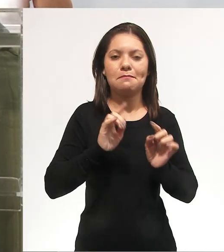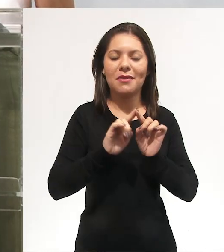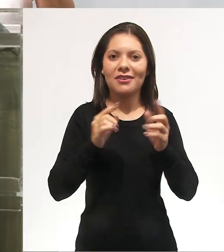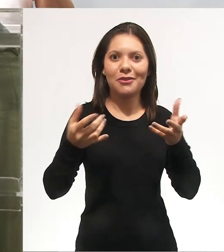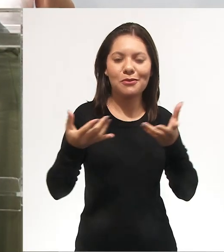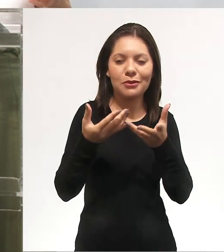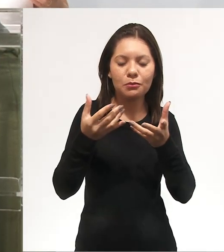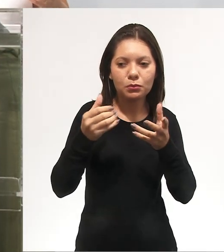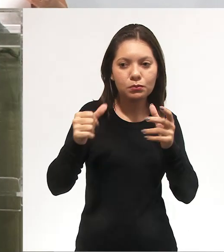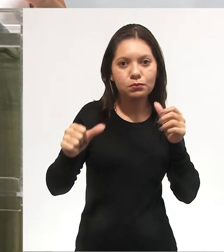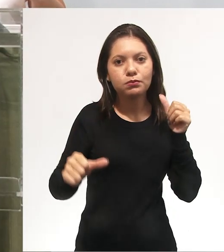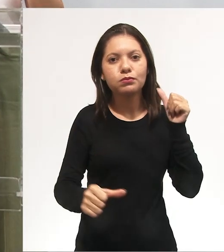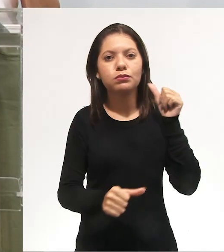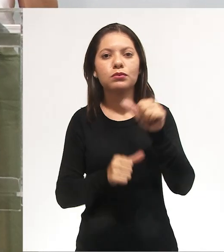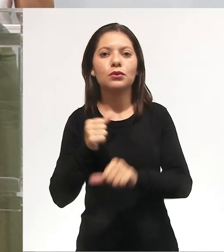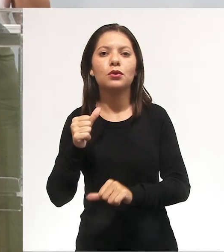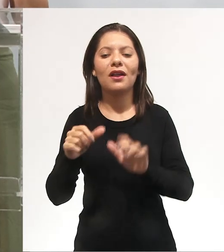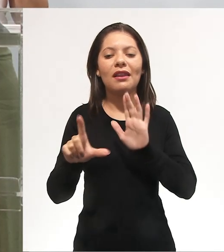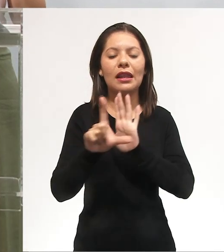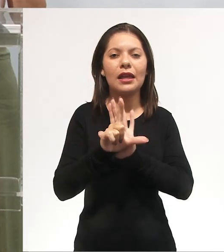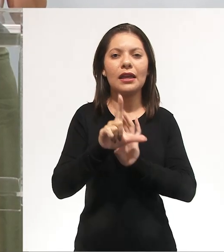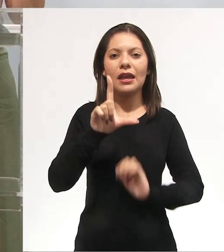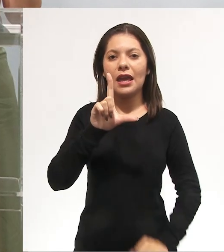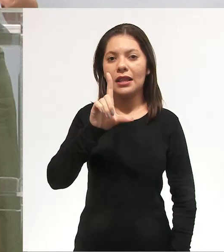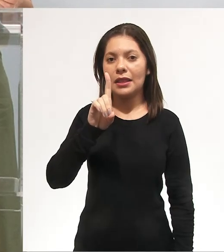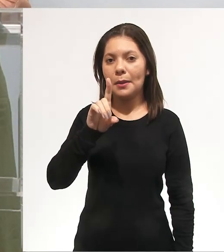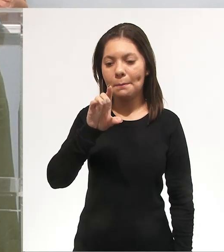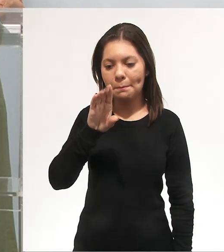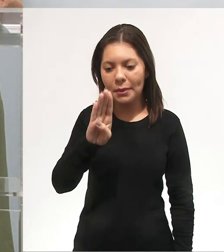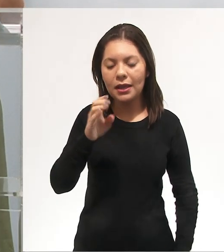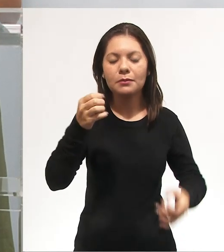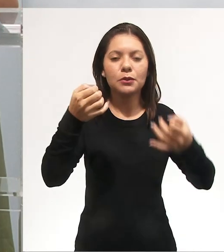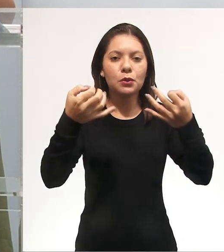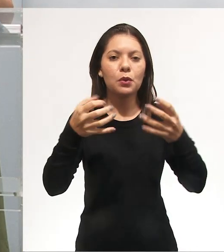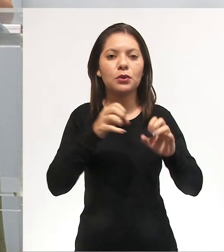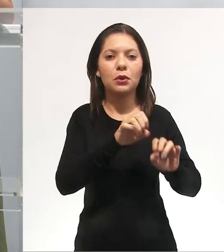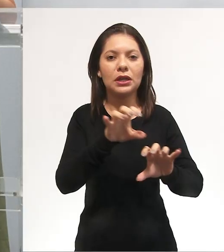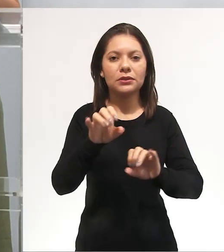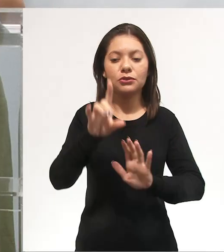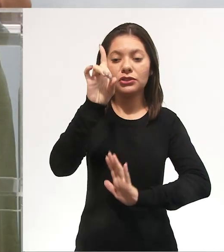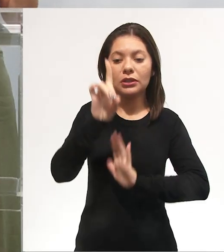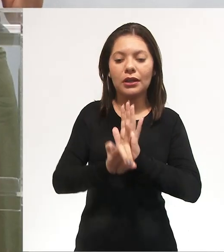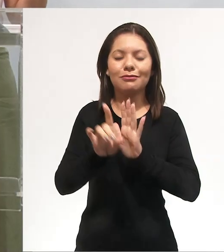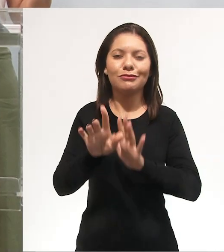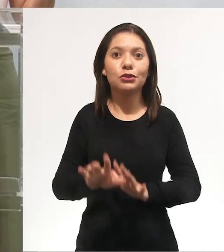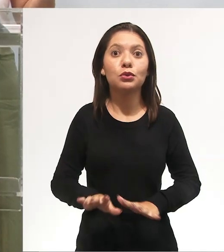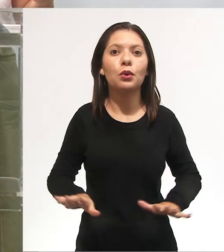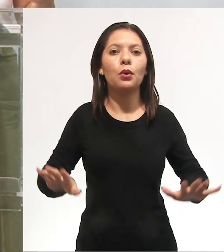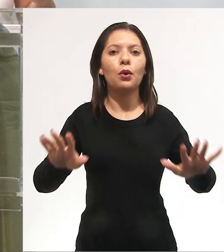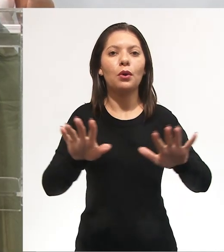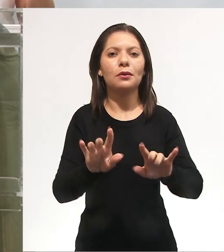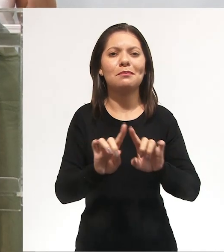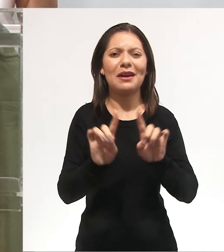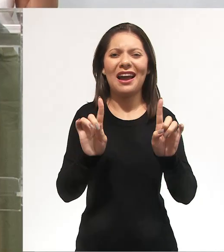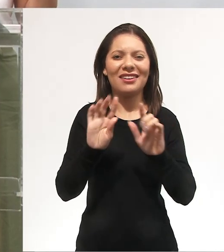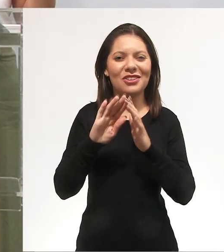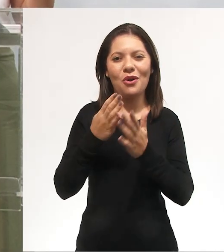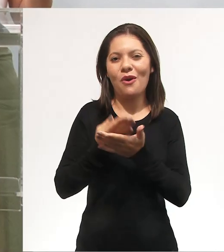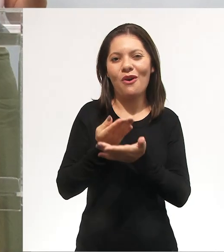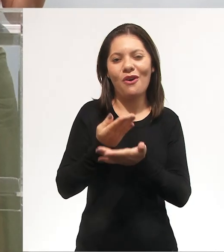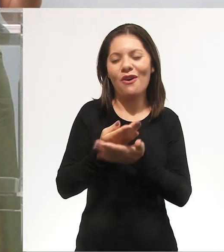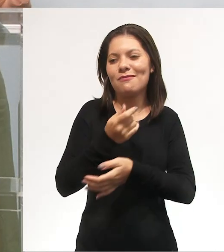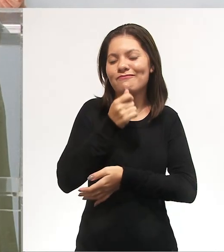né, pela LDB como direito de todos. Mas é claro que ainda não tínhamos